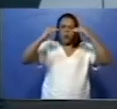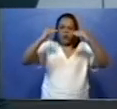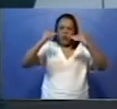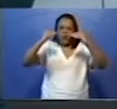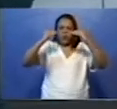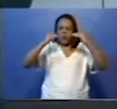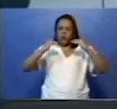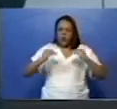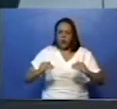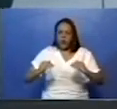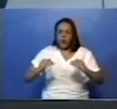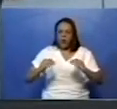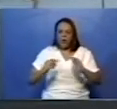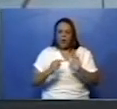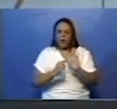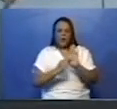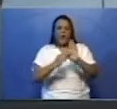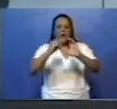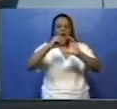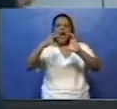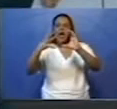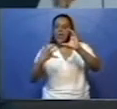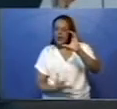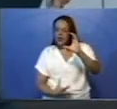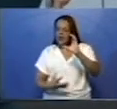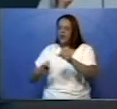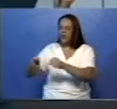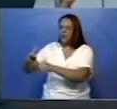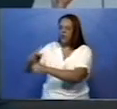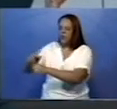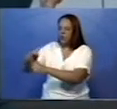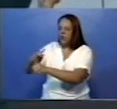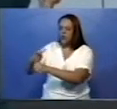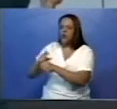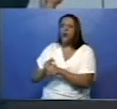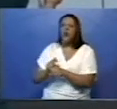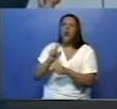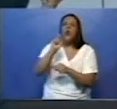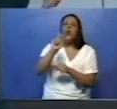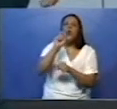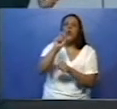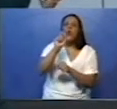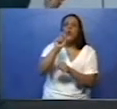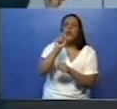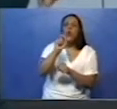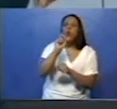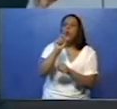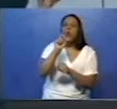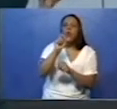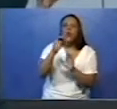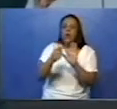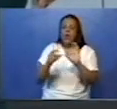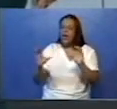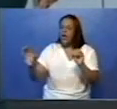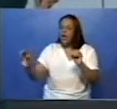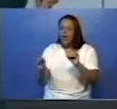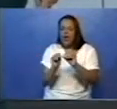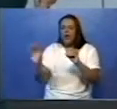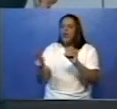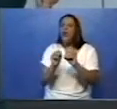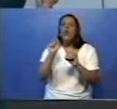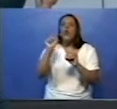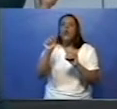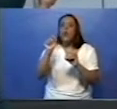desse substantivo. Então, vamos lá. Nós vamos acrescentar o quê? Ao final de cada